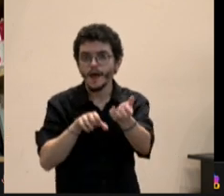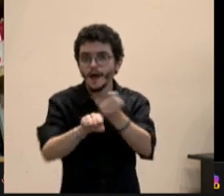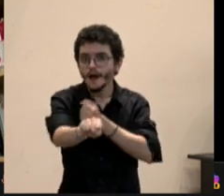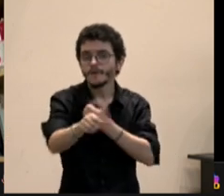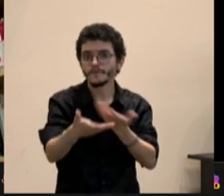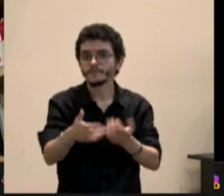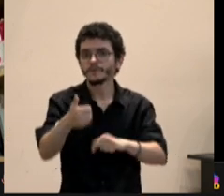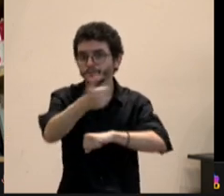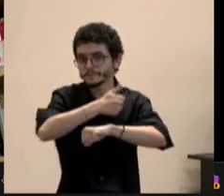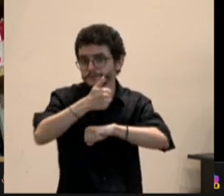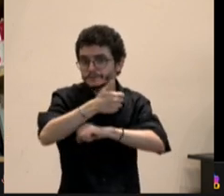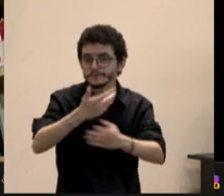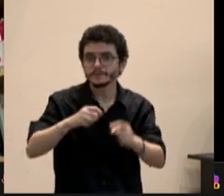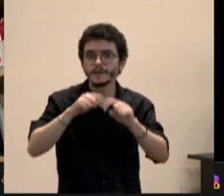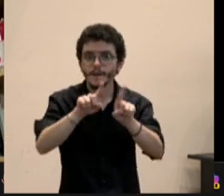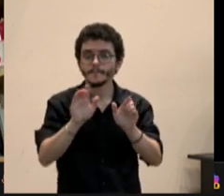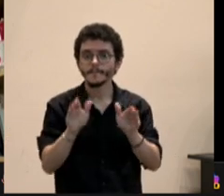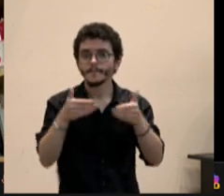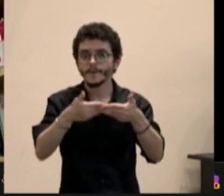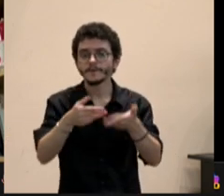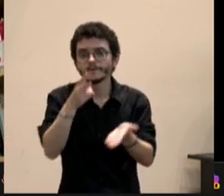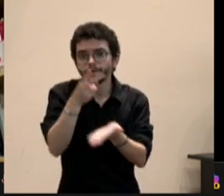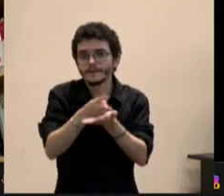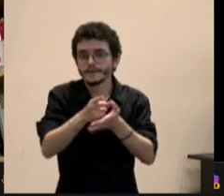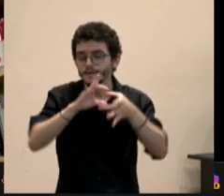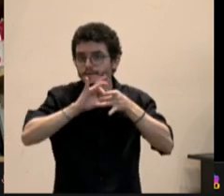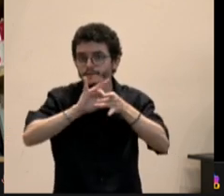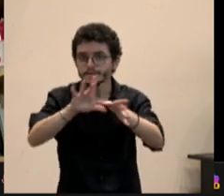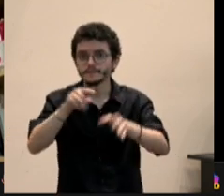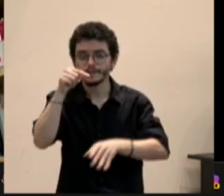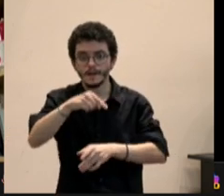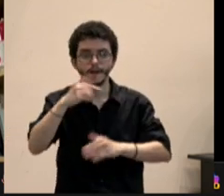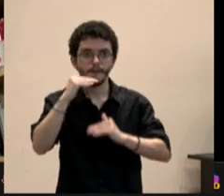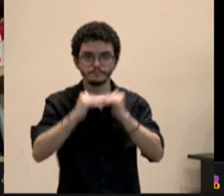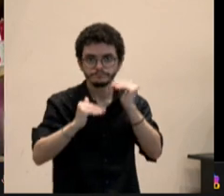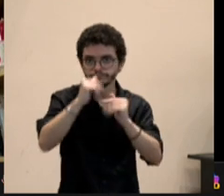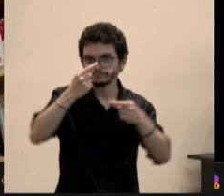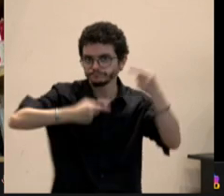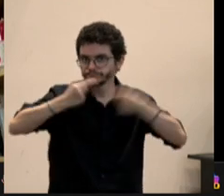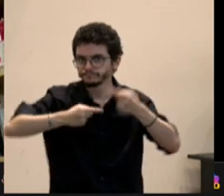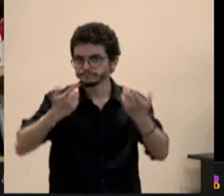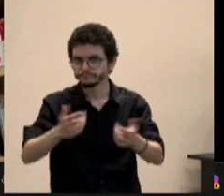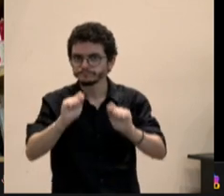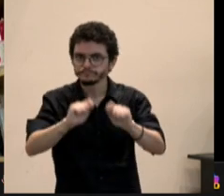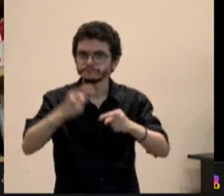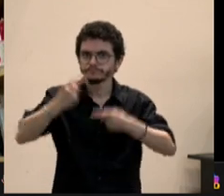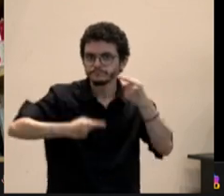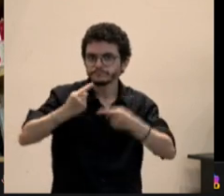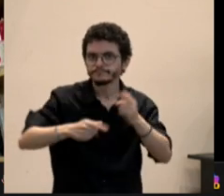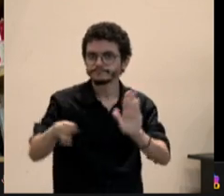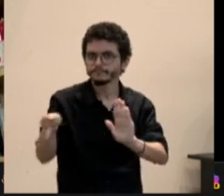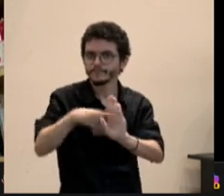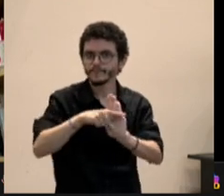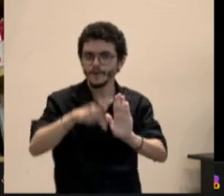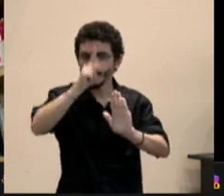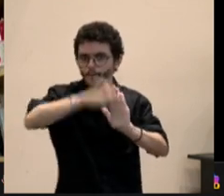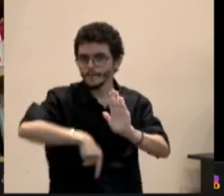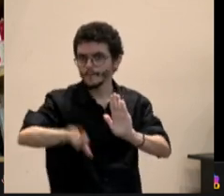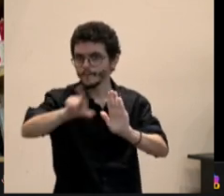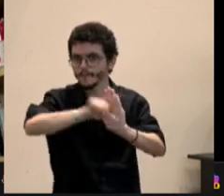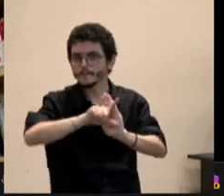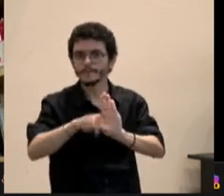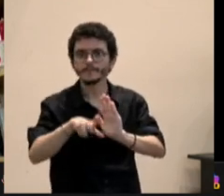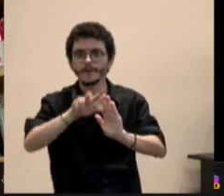Educação, mas o Fórum esteve sempre à disposição para essa discussão e para poder discutir o próprio projeto de lei que